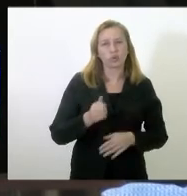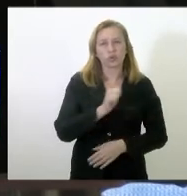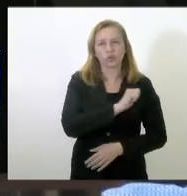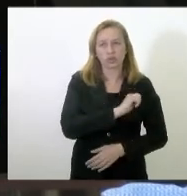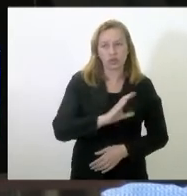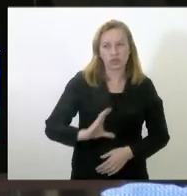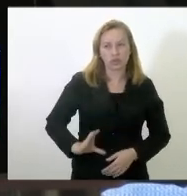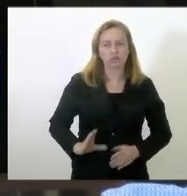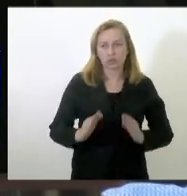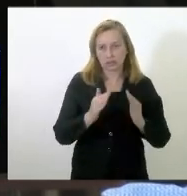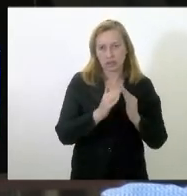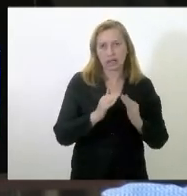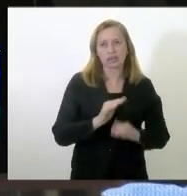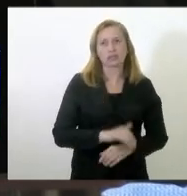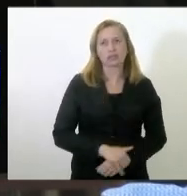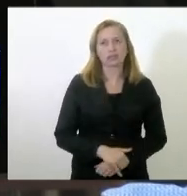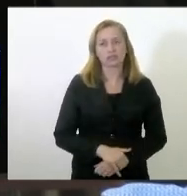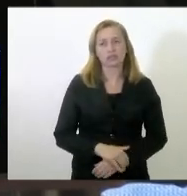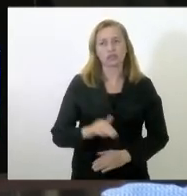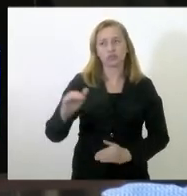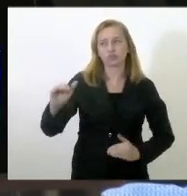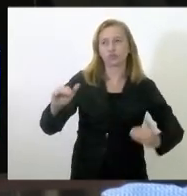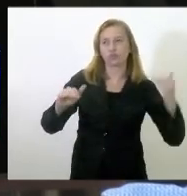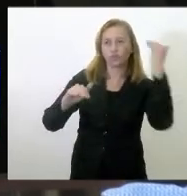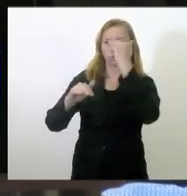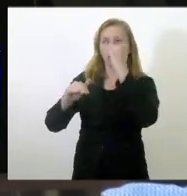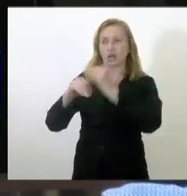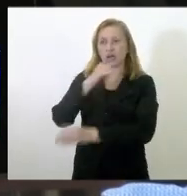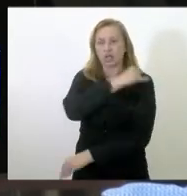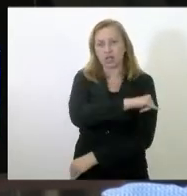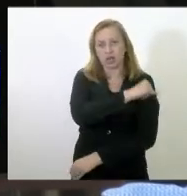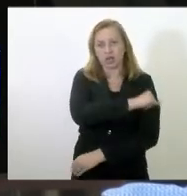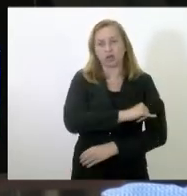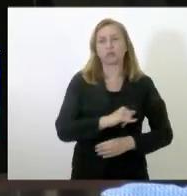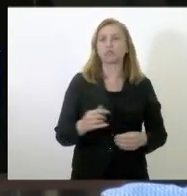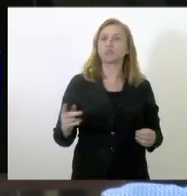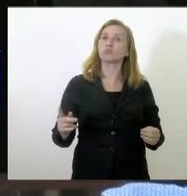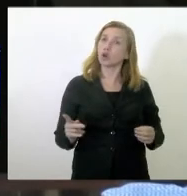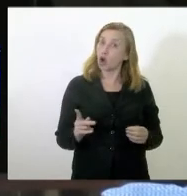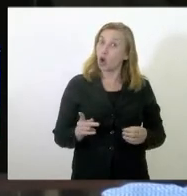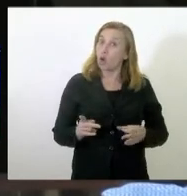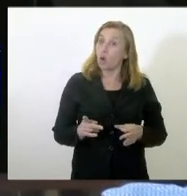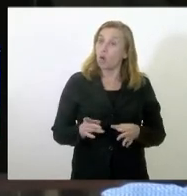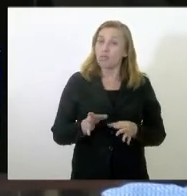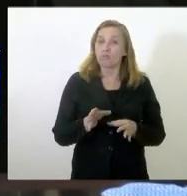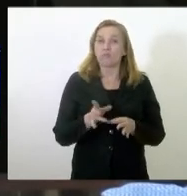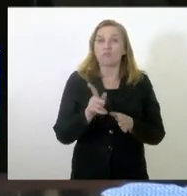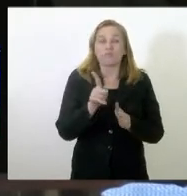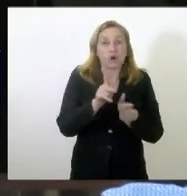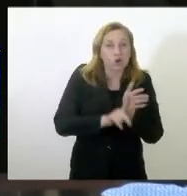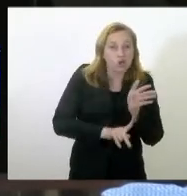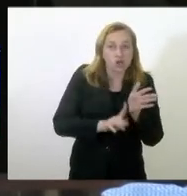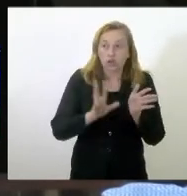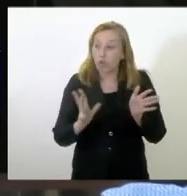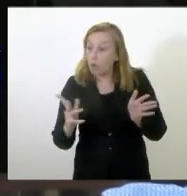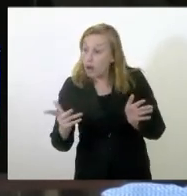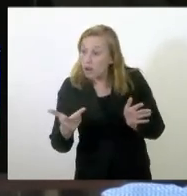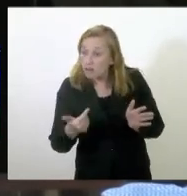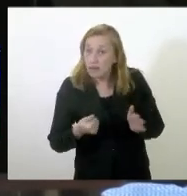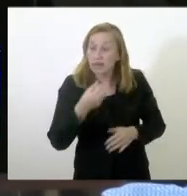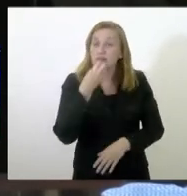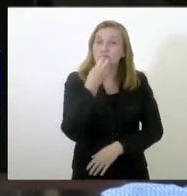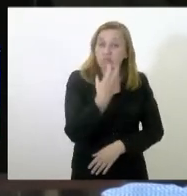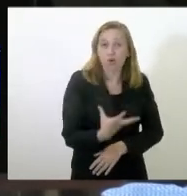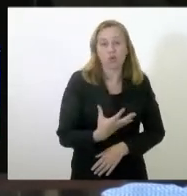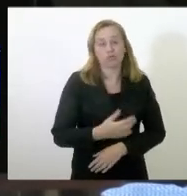Siciliano, nessa casa, o Supera Rio, foi um projeto da maior qualidade e da maior